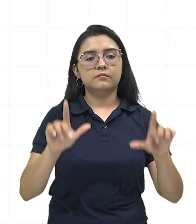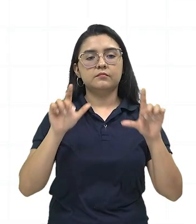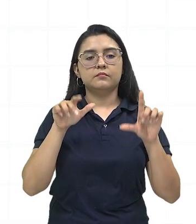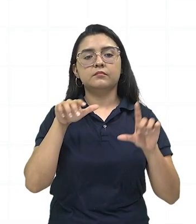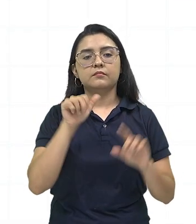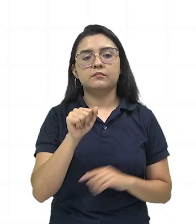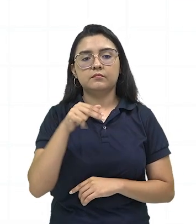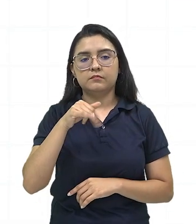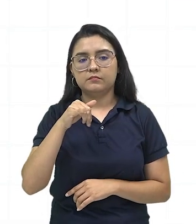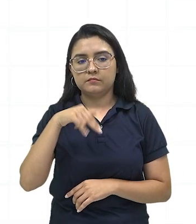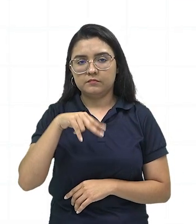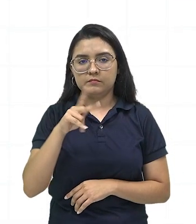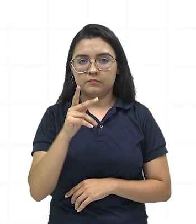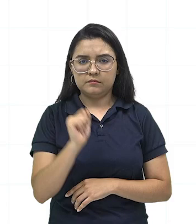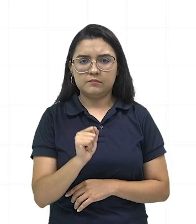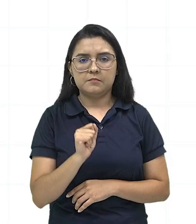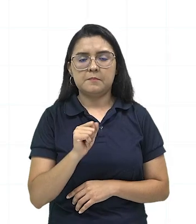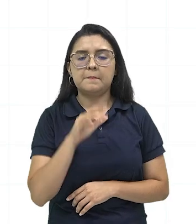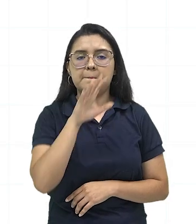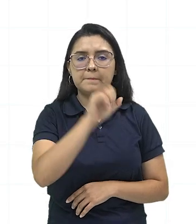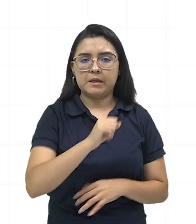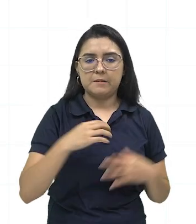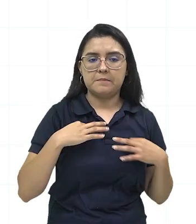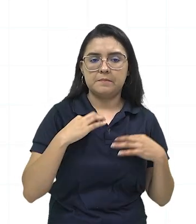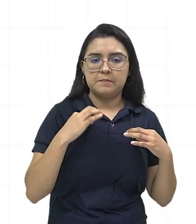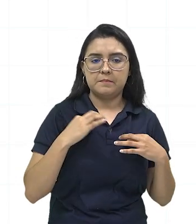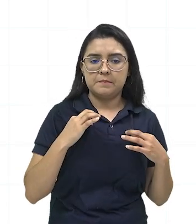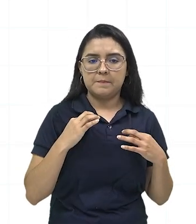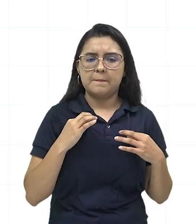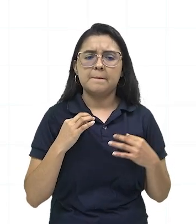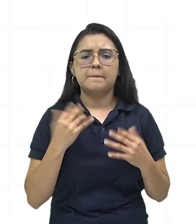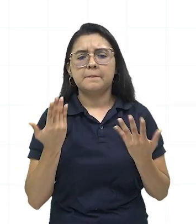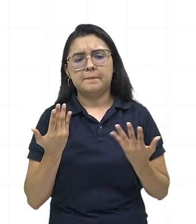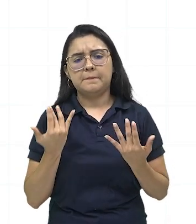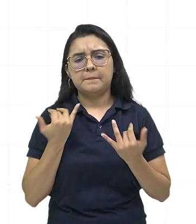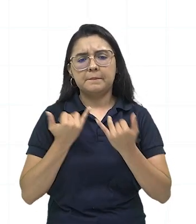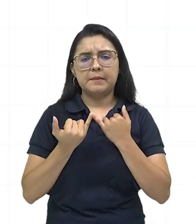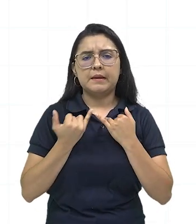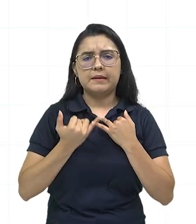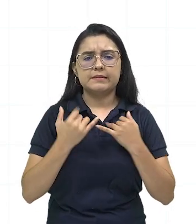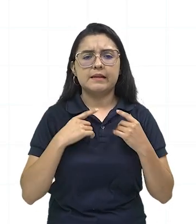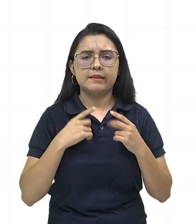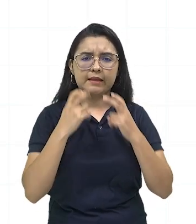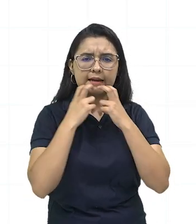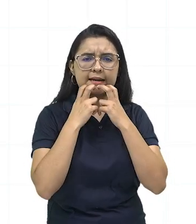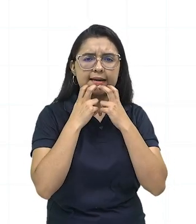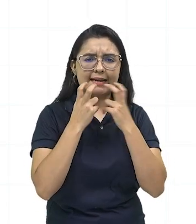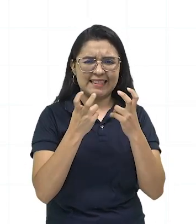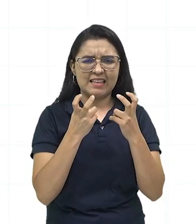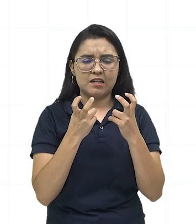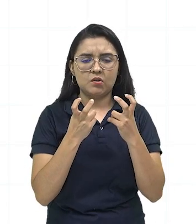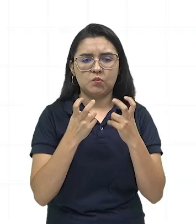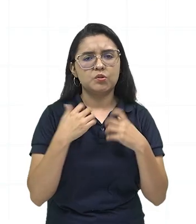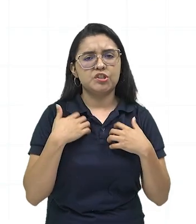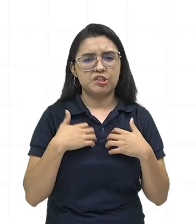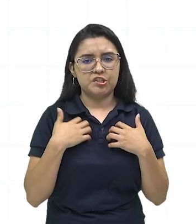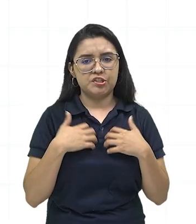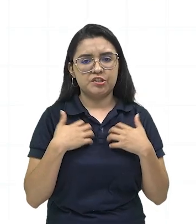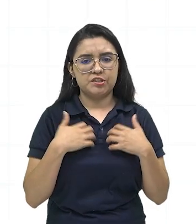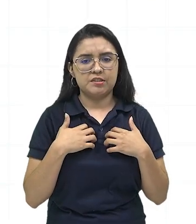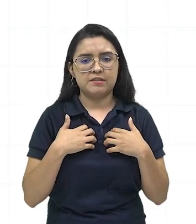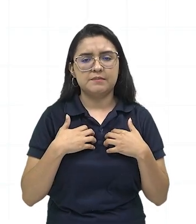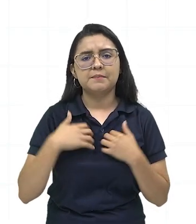a blusa. Olha só, né? Na verdade, pelo tom, parece que ela tá chateada. Aninha, pegue a blusa, né? Imagina a